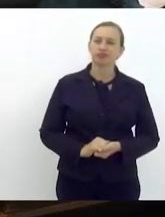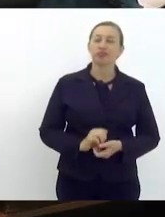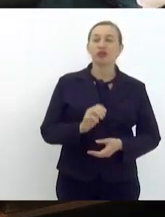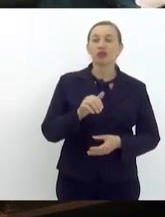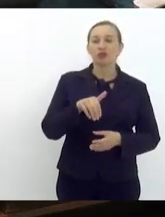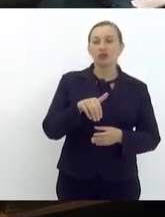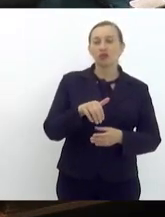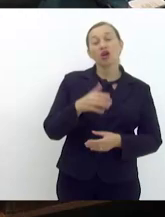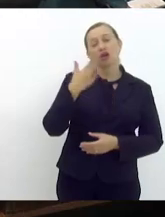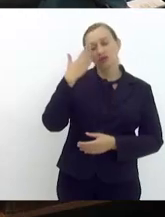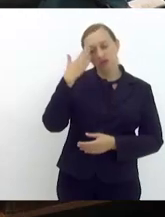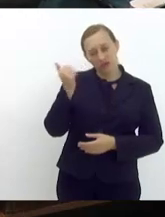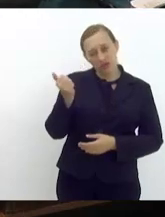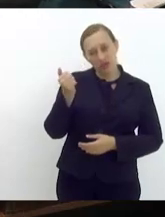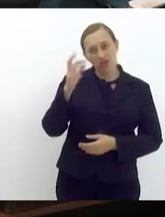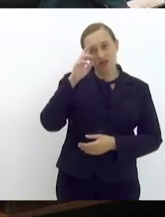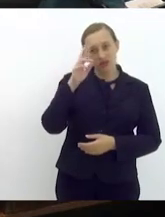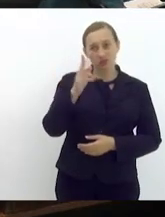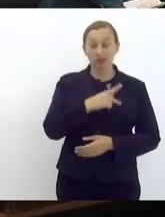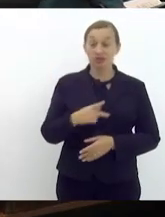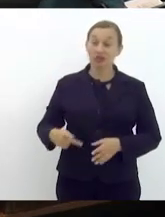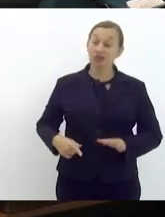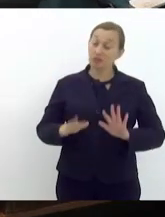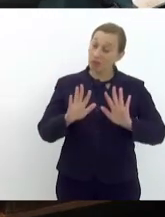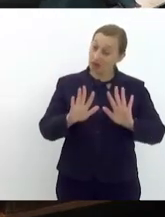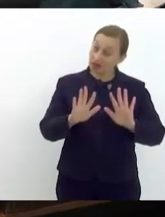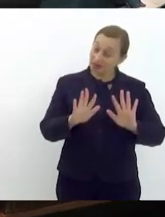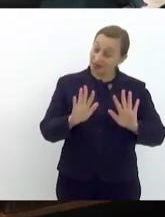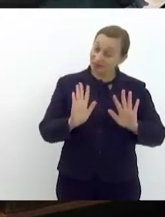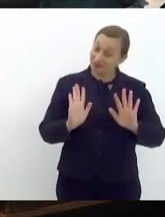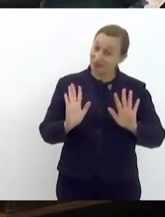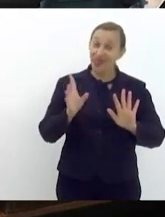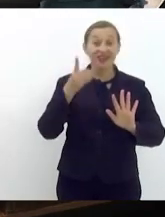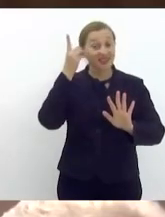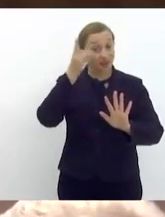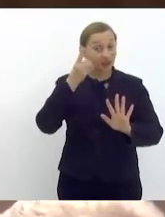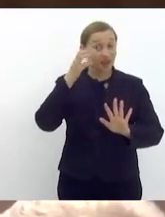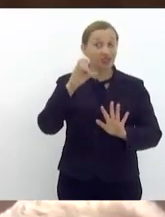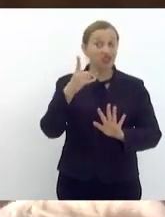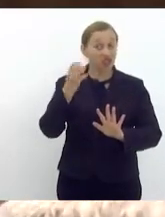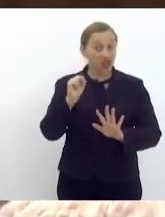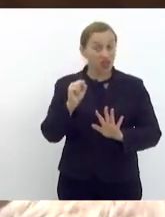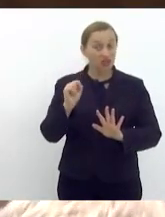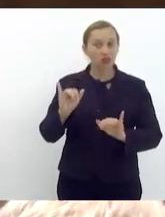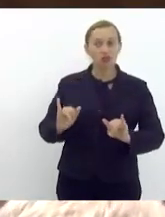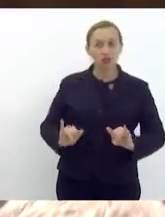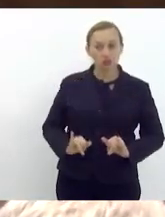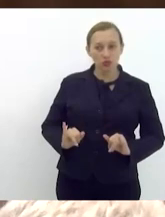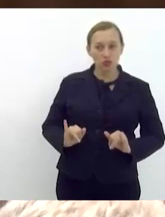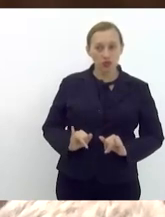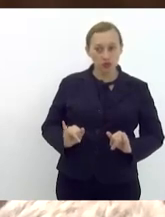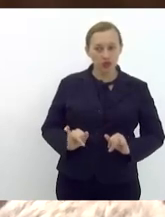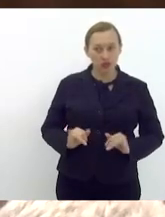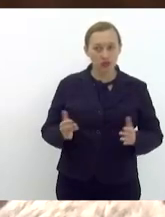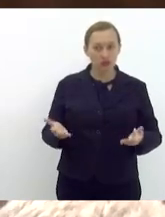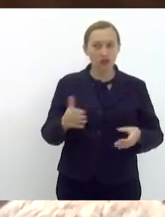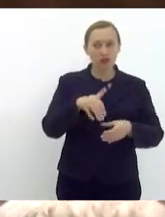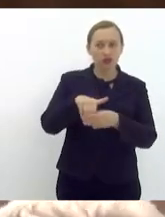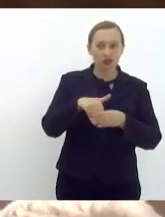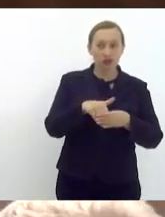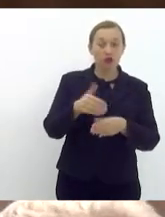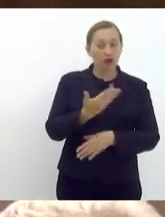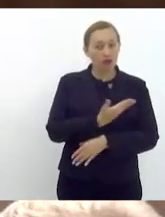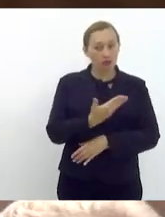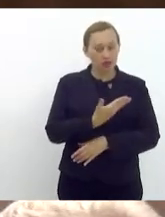Senhora presidente, eu sei que faz parte de formalidade, mas o deputado Charles Batista sofreu o crivo das urnas, foi deputado colega nosso nessa